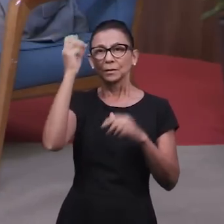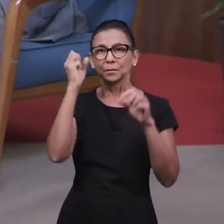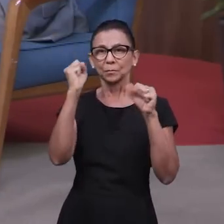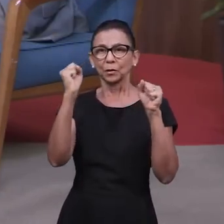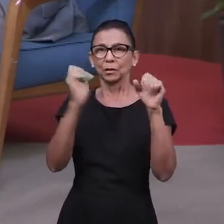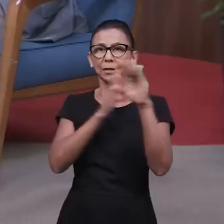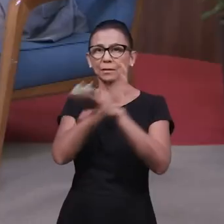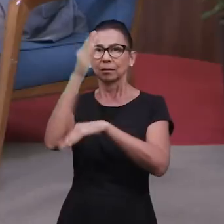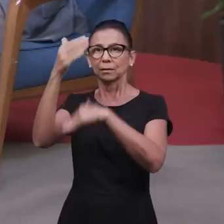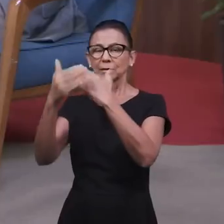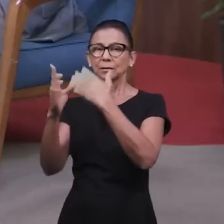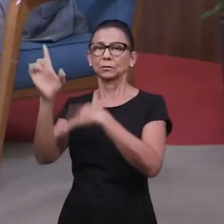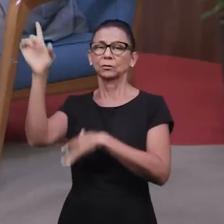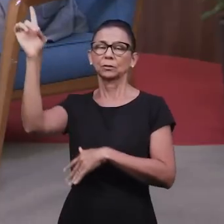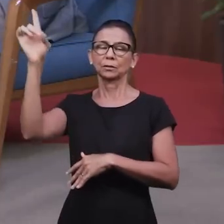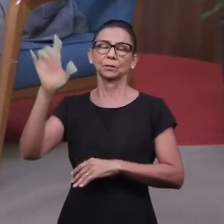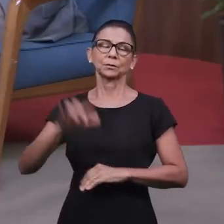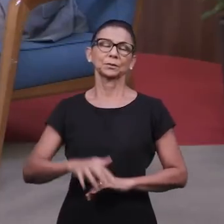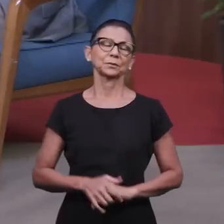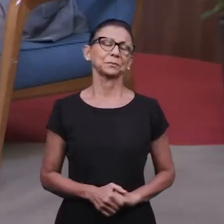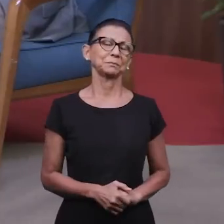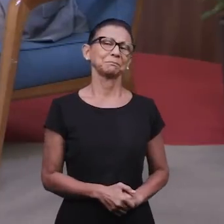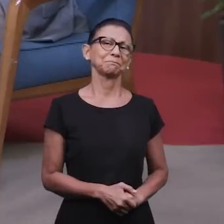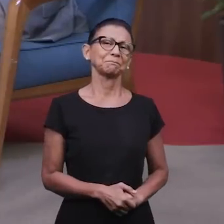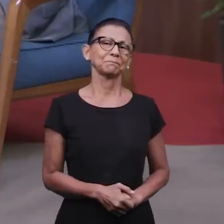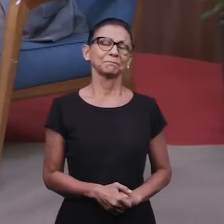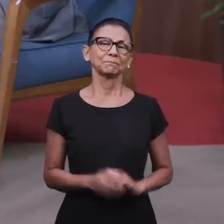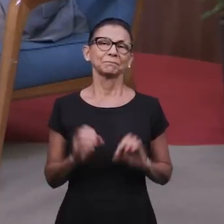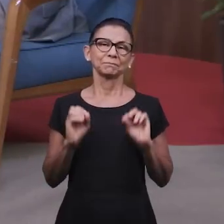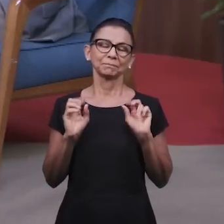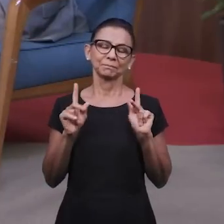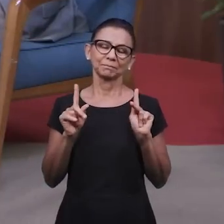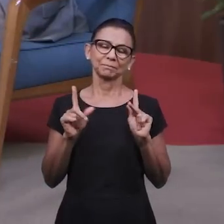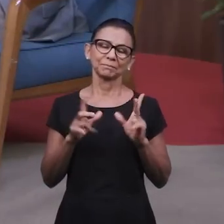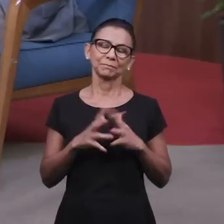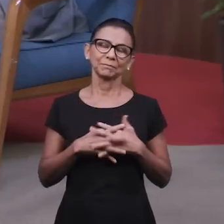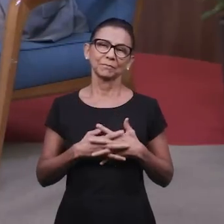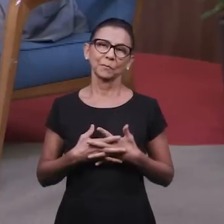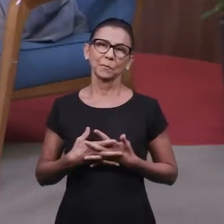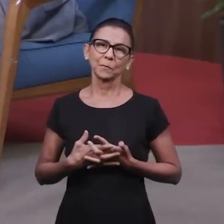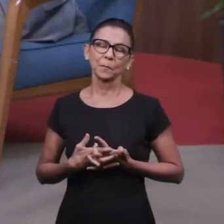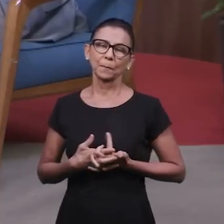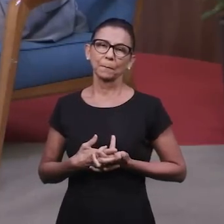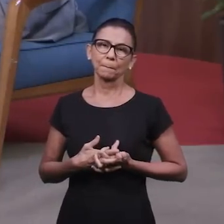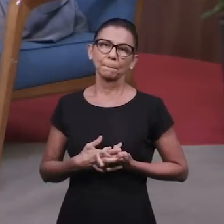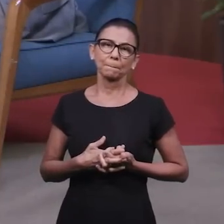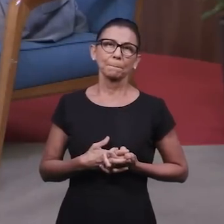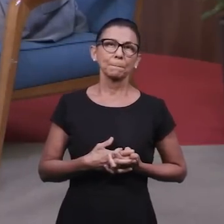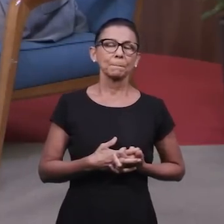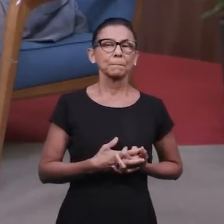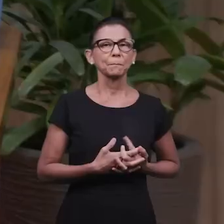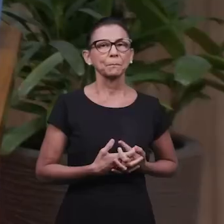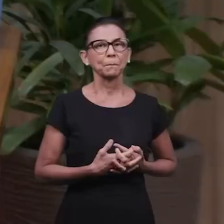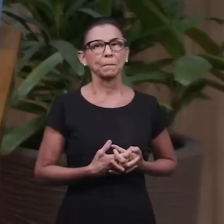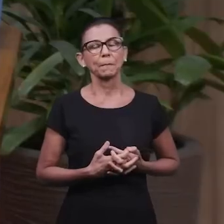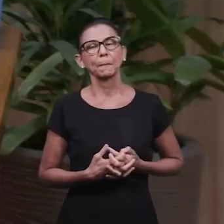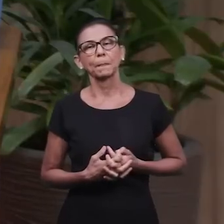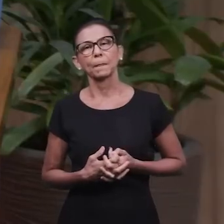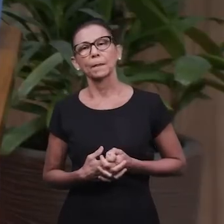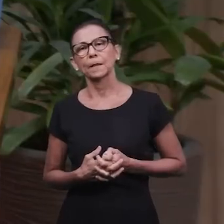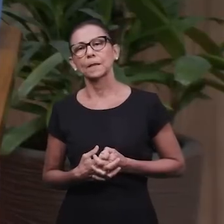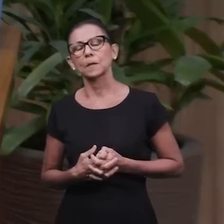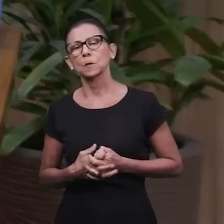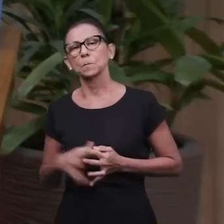à presença de Deus. Louvado seja o nome do Senhor. Muito bem. Esse acesso e